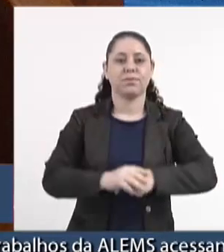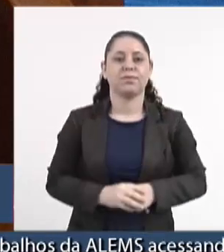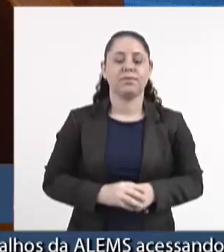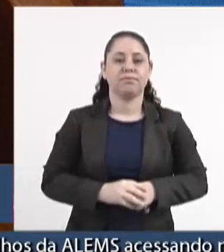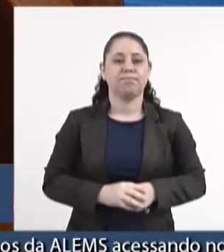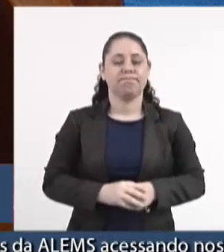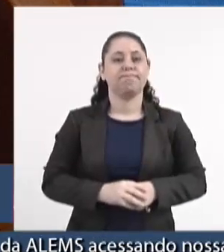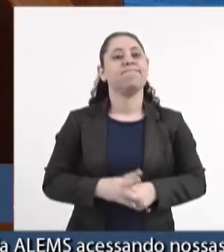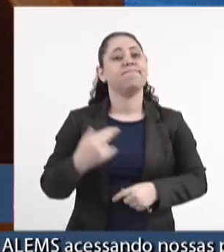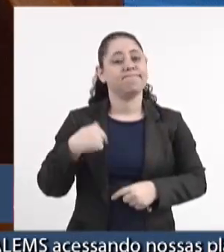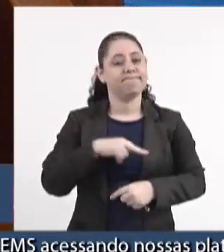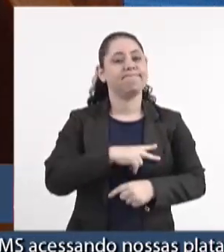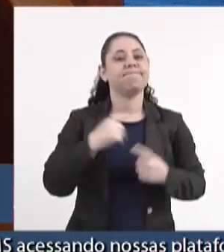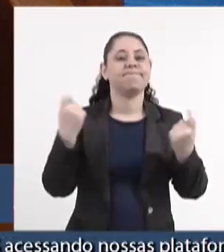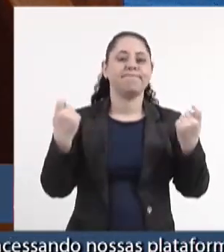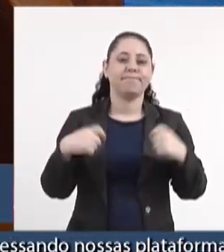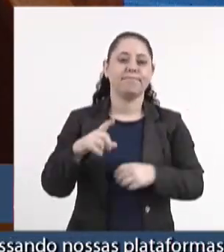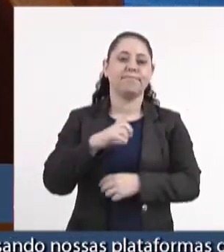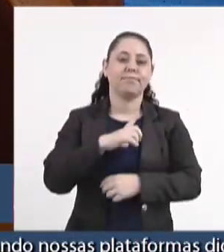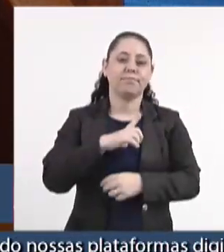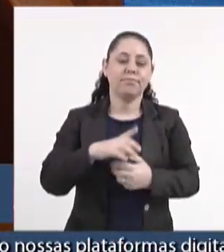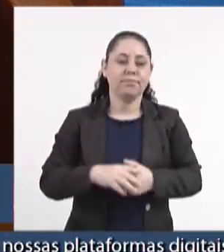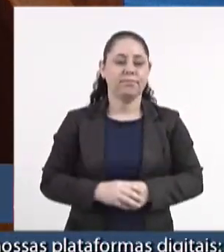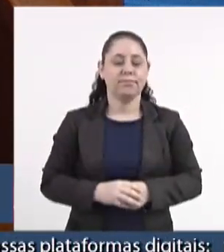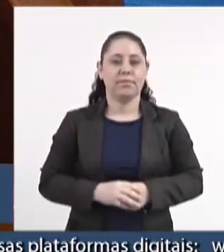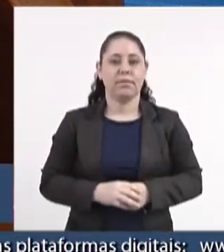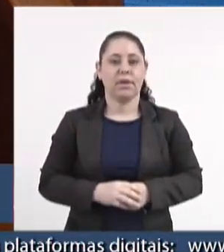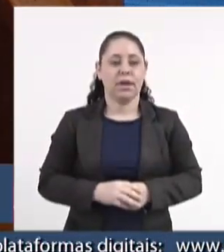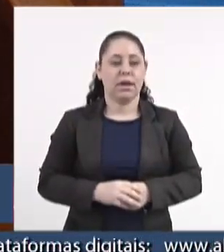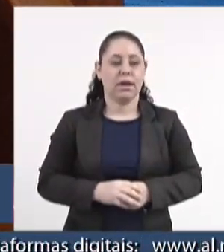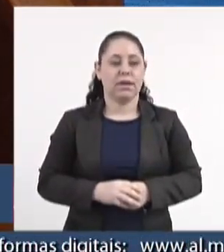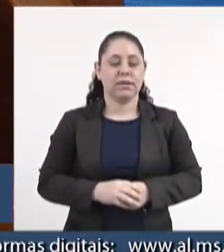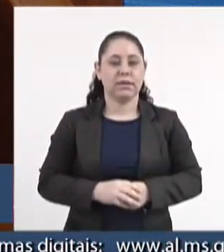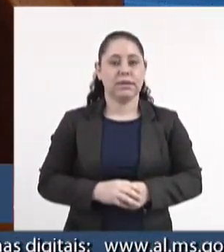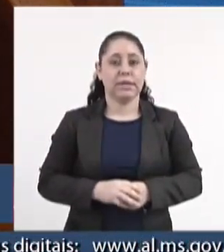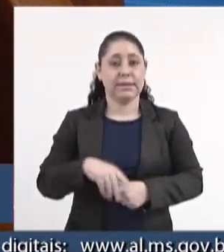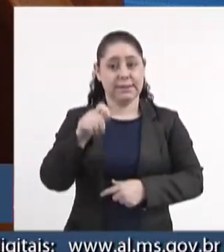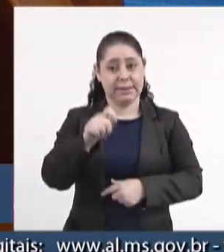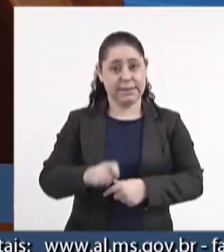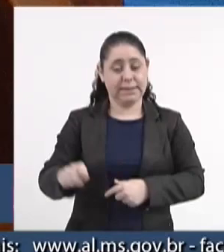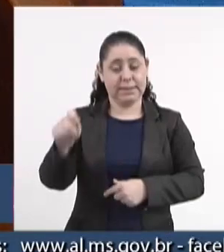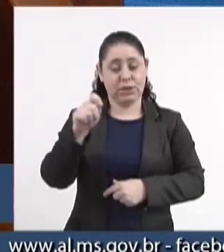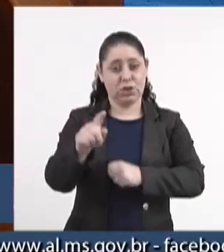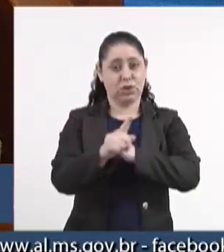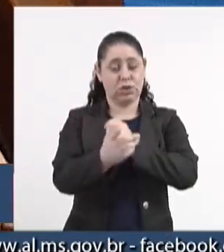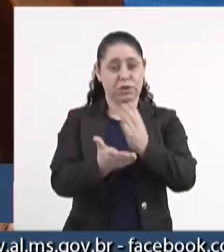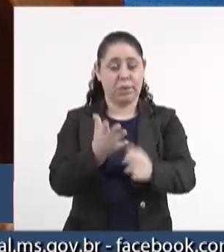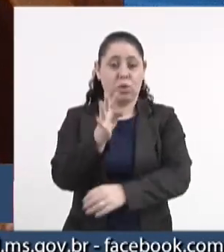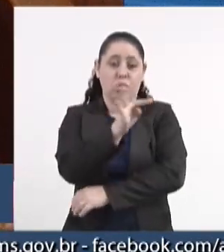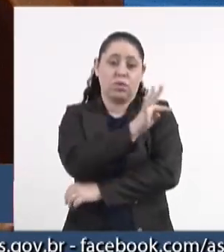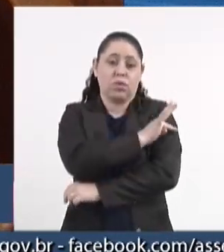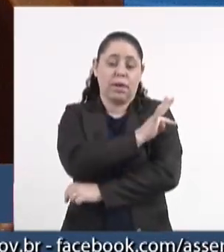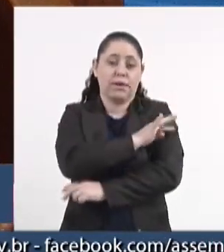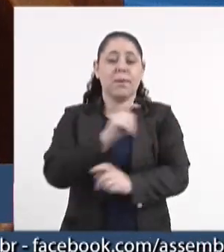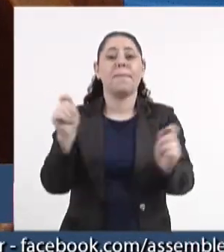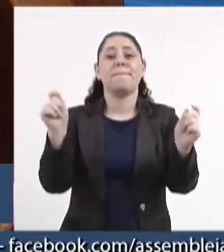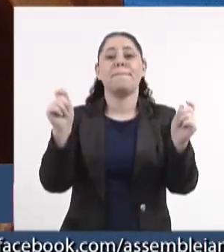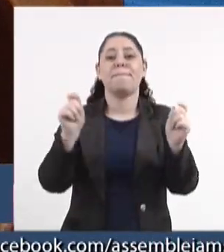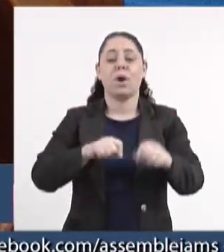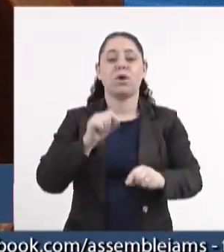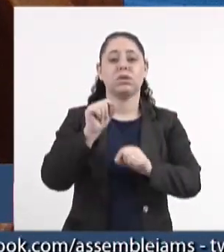E aí nós precisamos ter a assistência técnica que possa, de